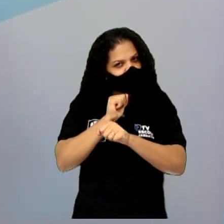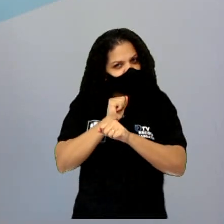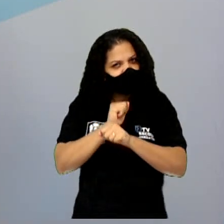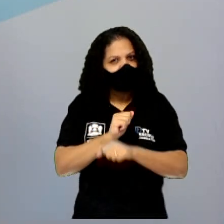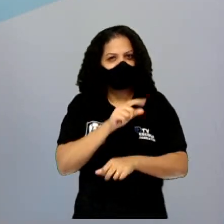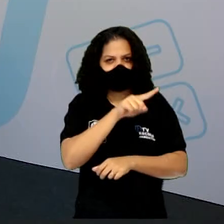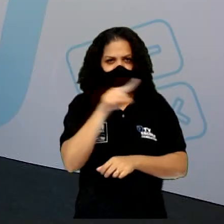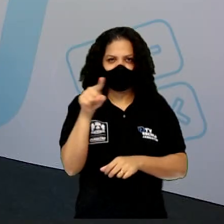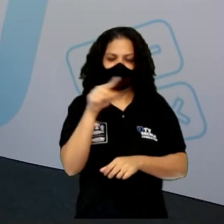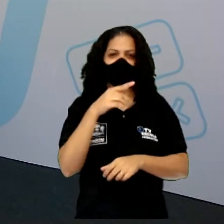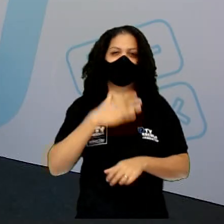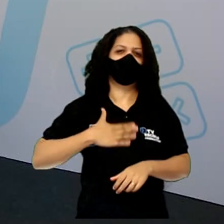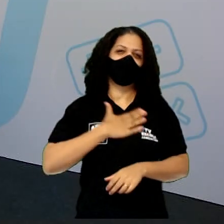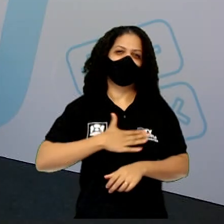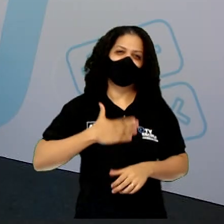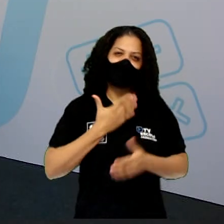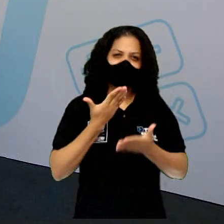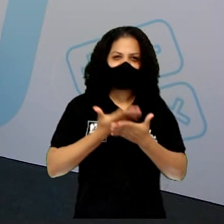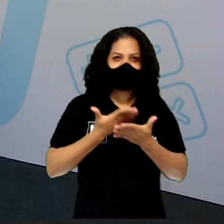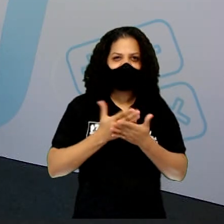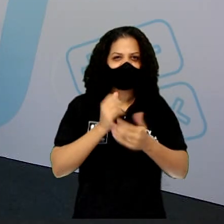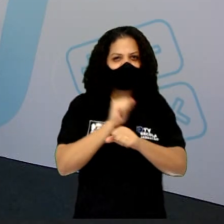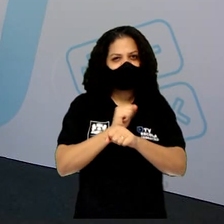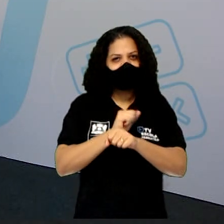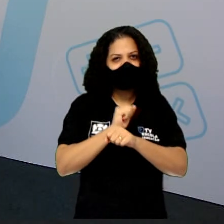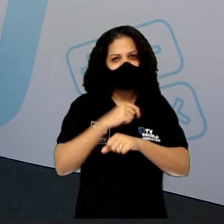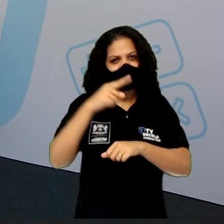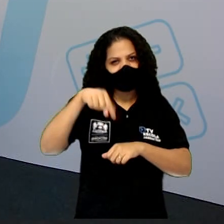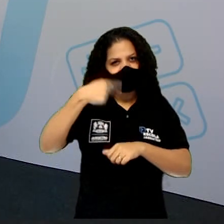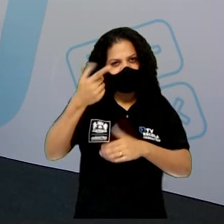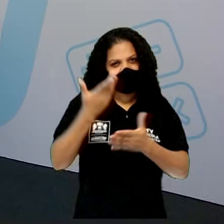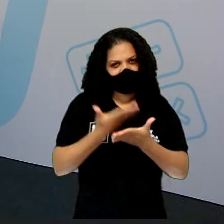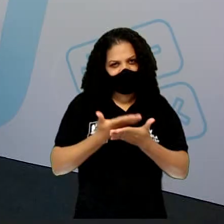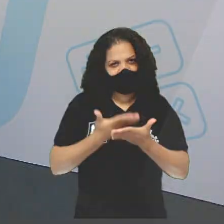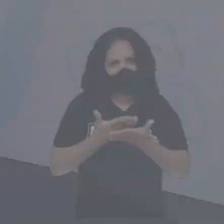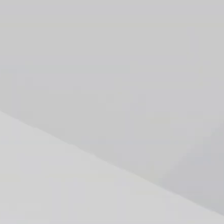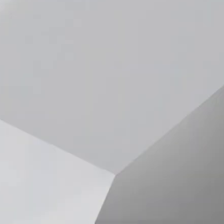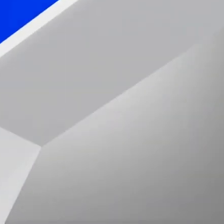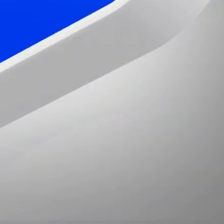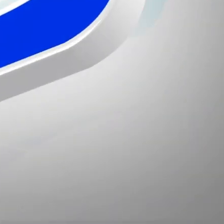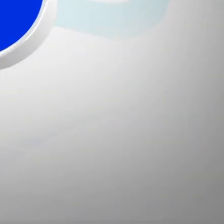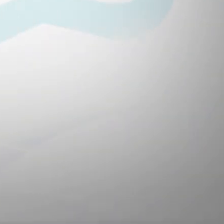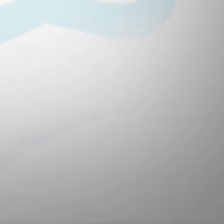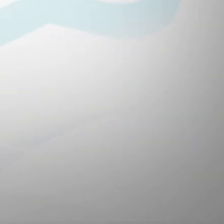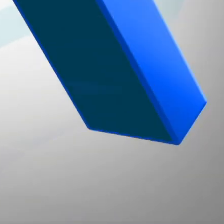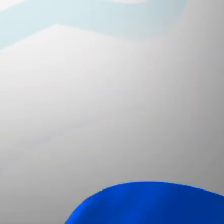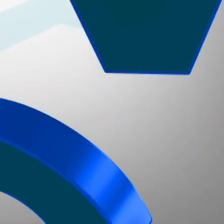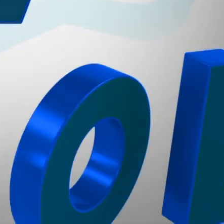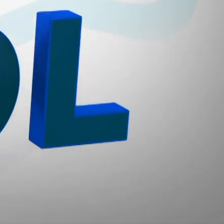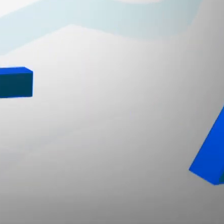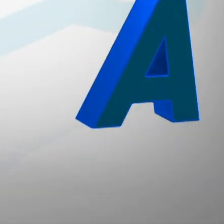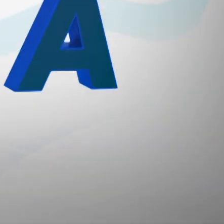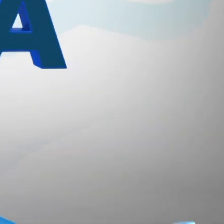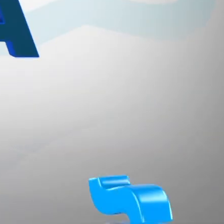da aula de hoje e aguardo todos no nosso próximo encontro.